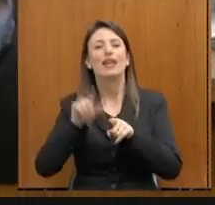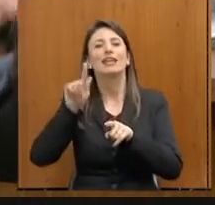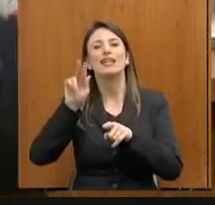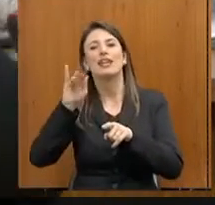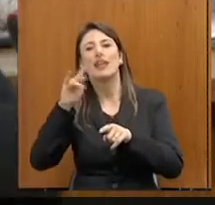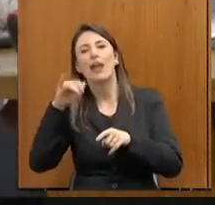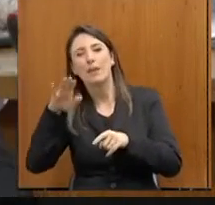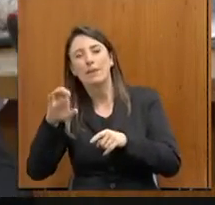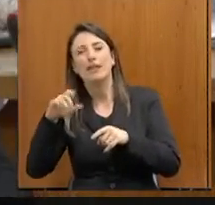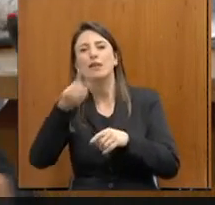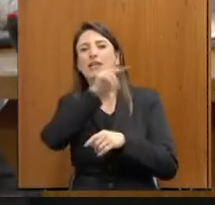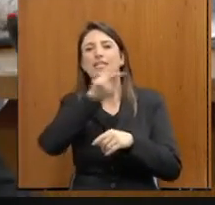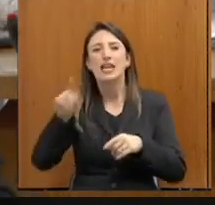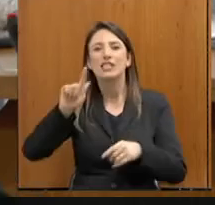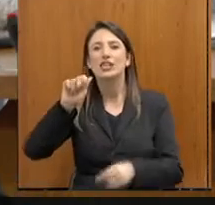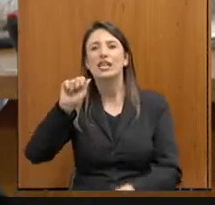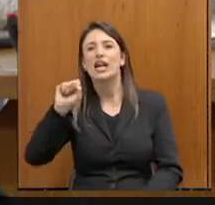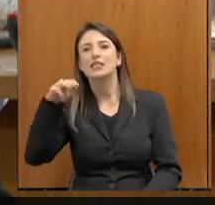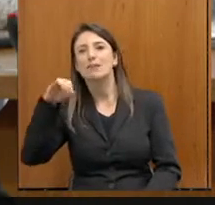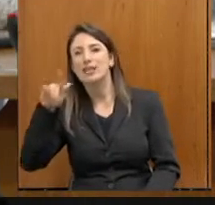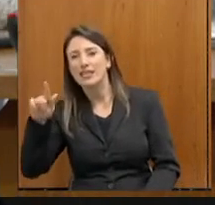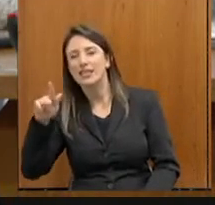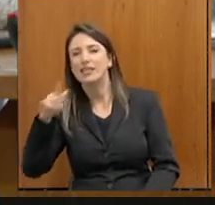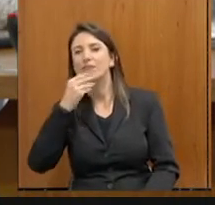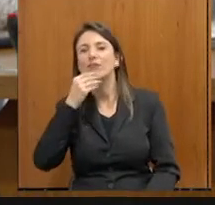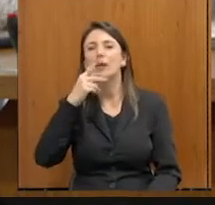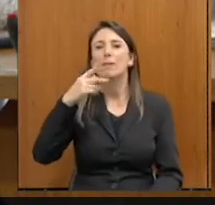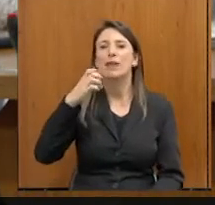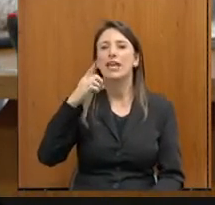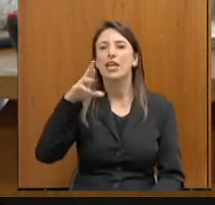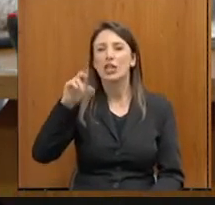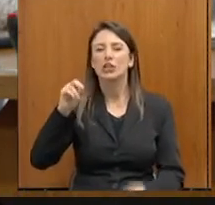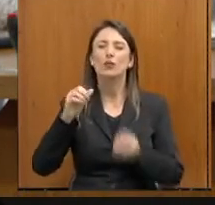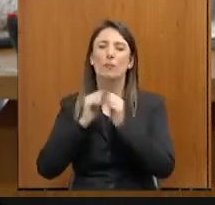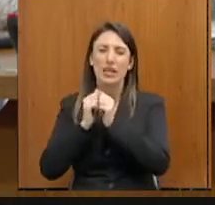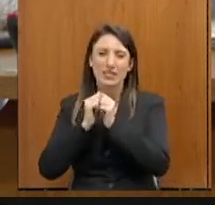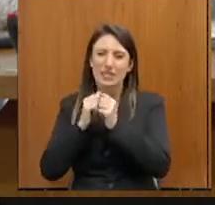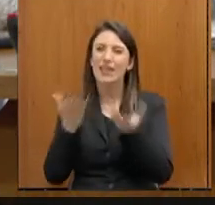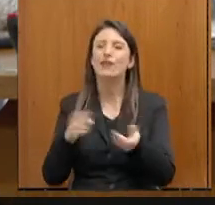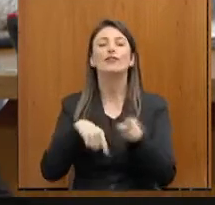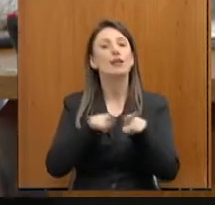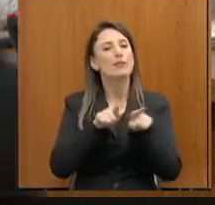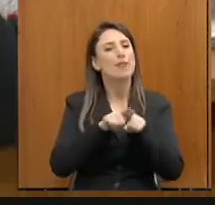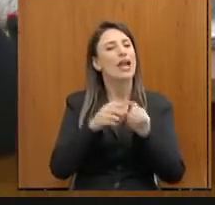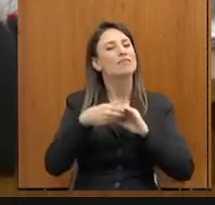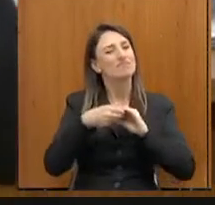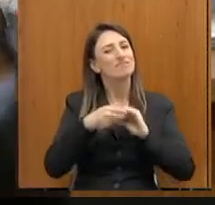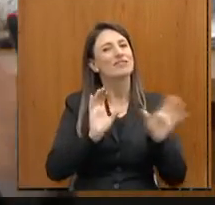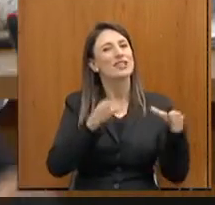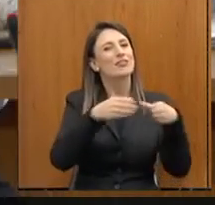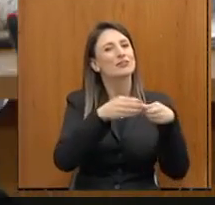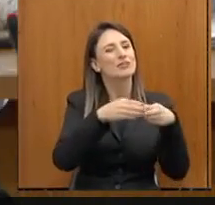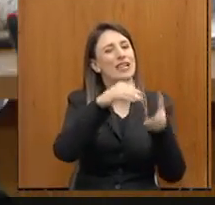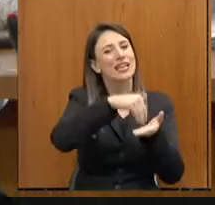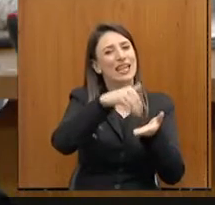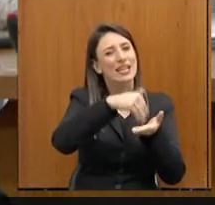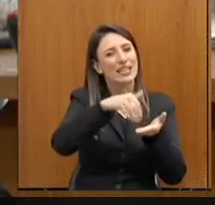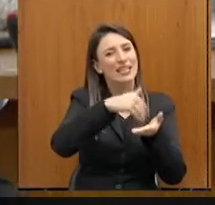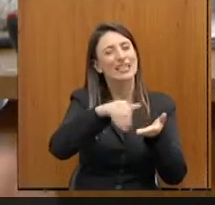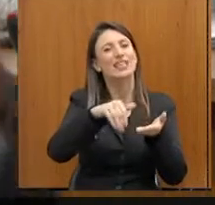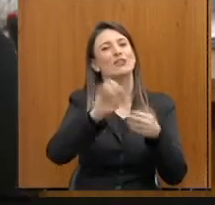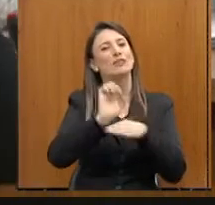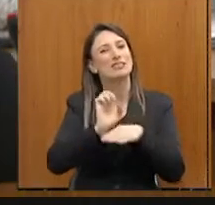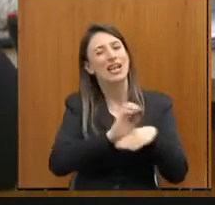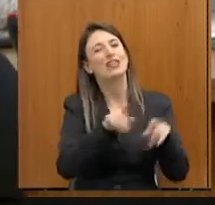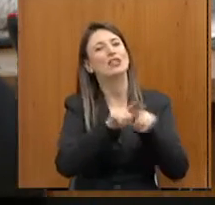gasmig Pedro Magalhães também grande parceiro EA equipe da secretaria que aqui está da Cemig de